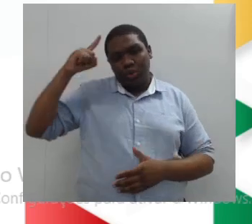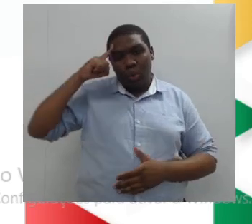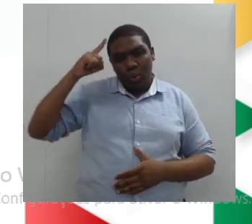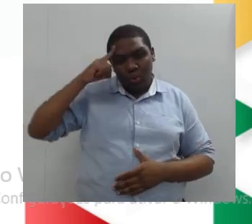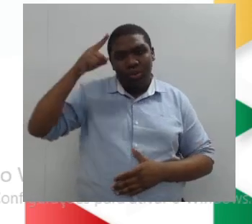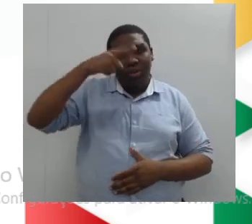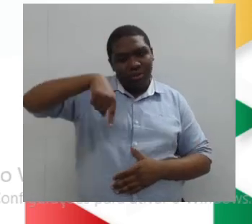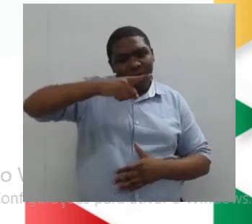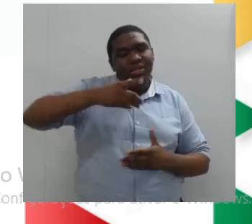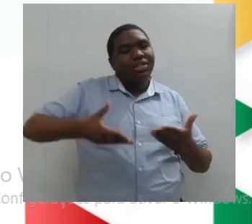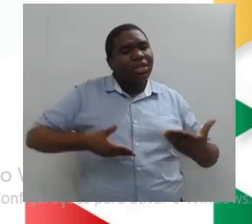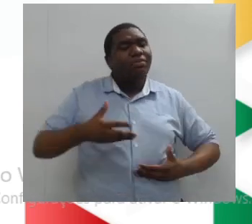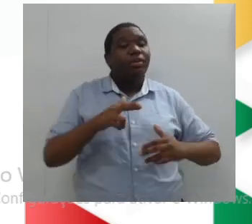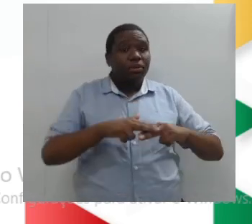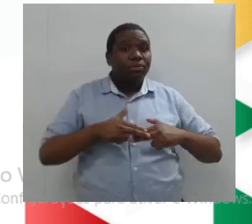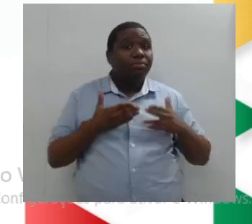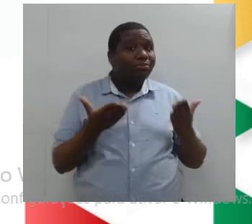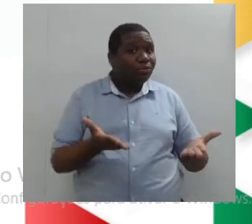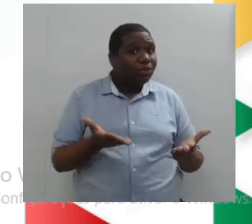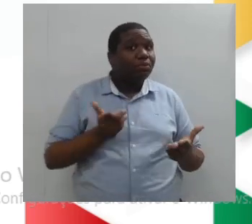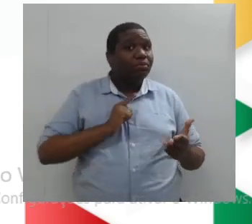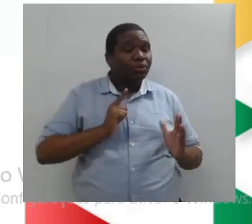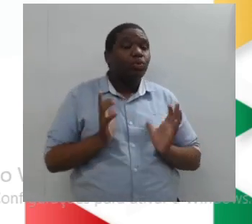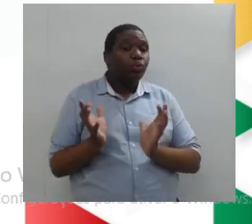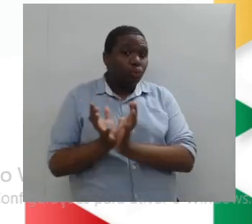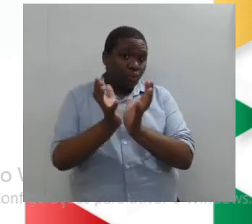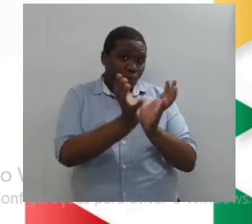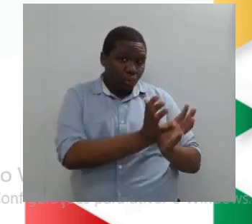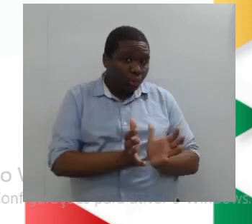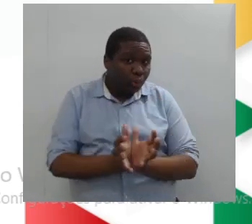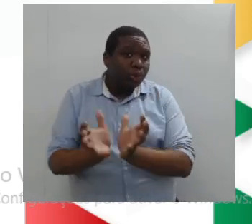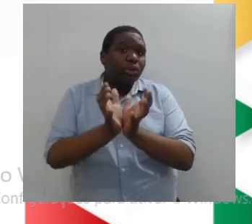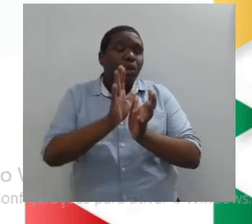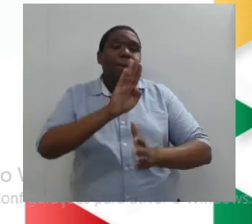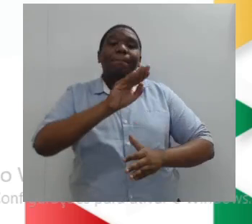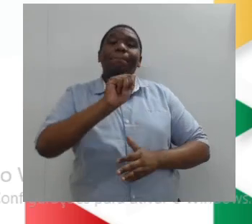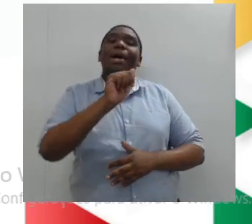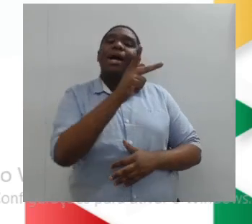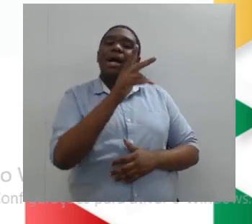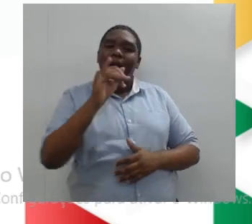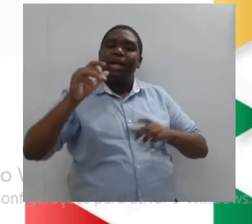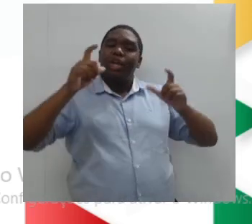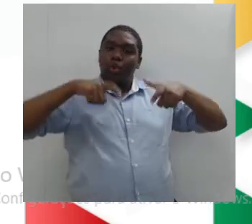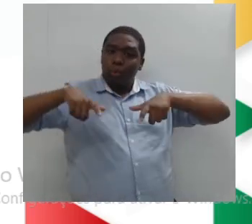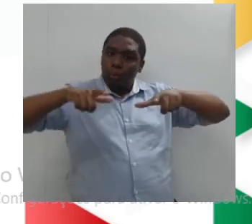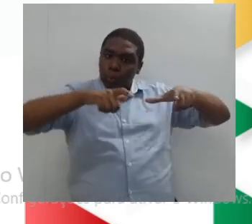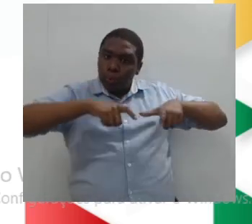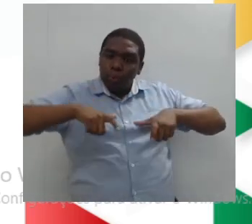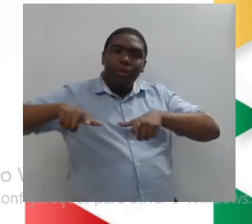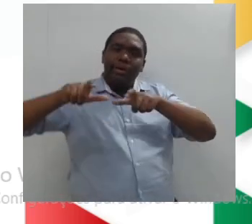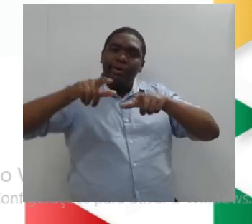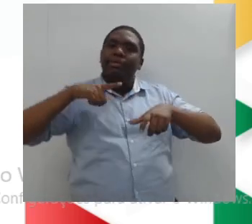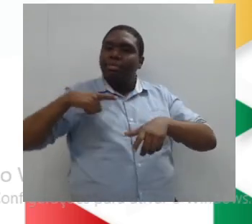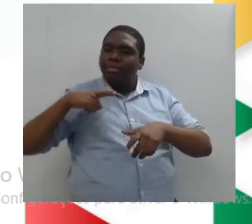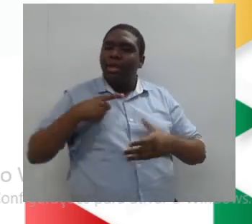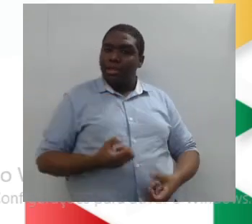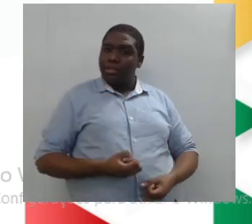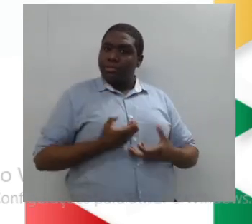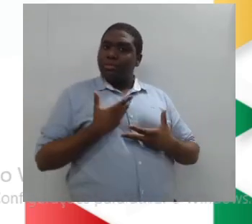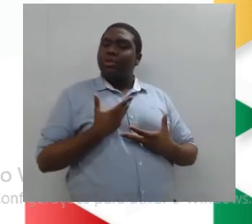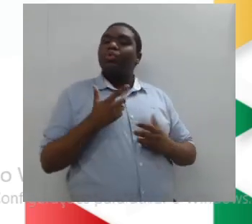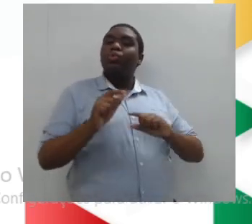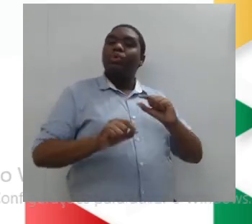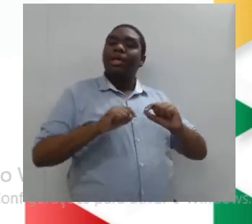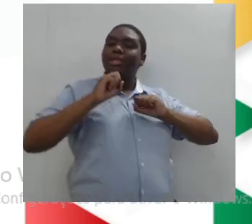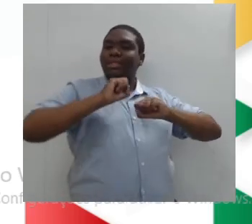ela. Em razão disso, as comunidades Bahá'í, em todos os lugares, inspiradas nos ensinamentos de